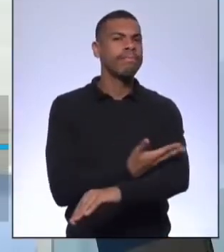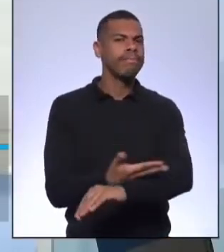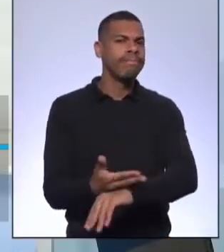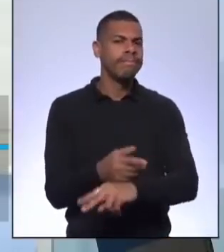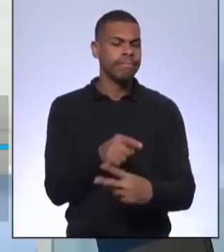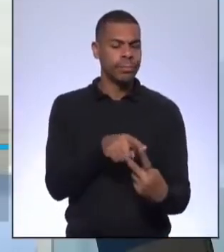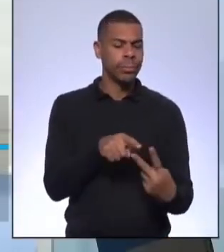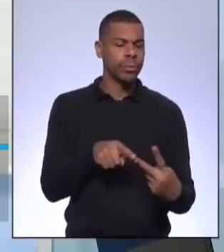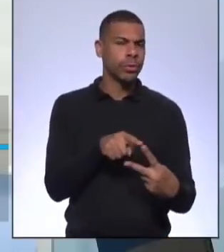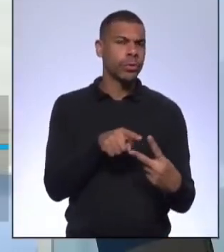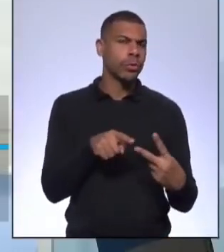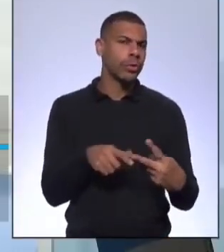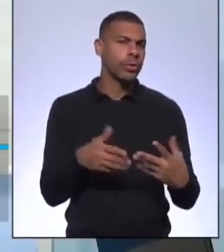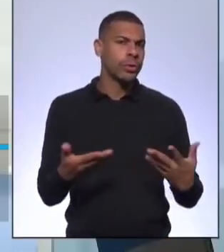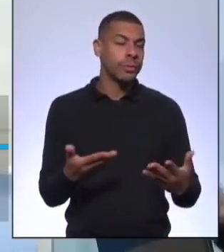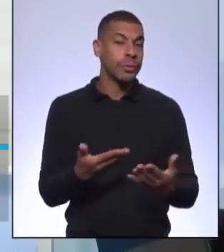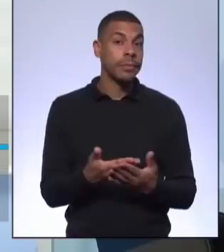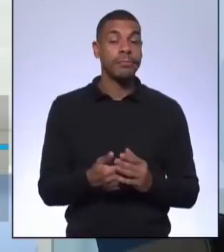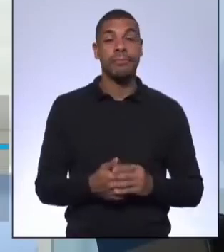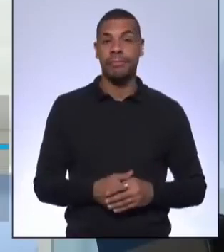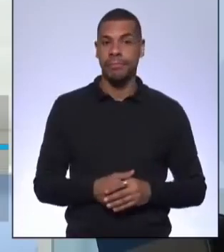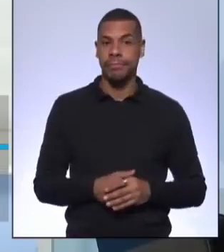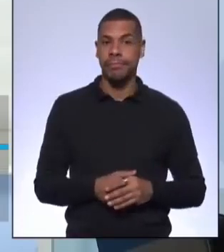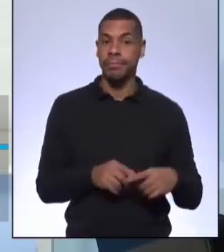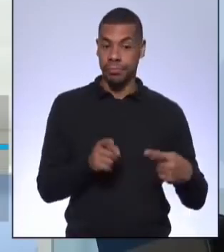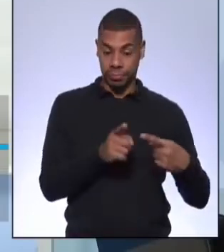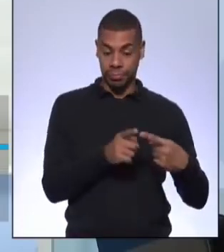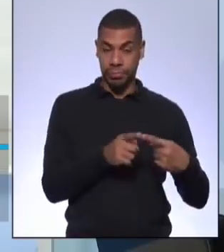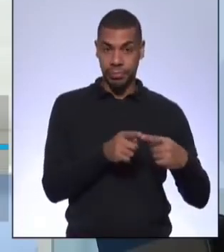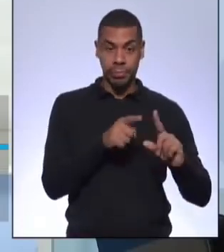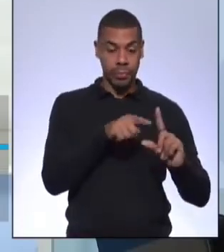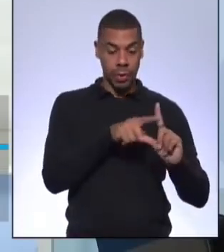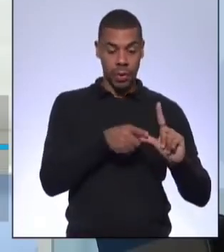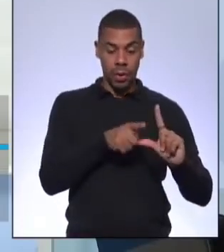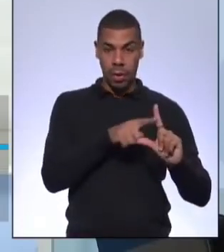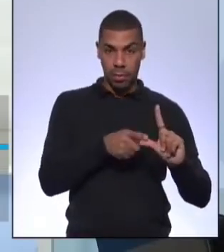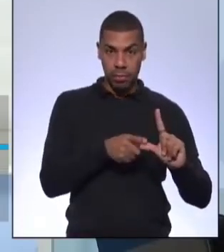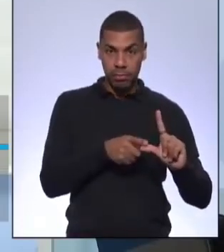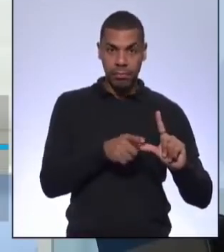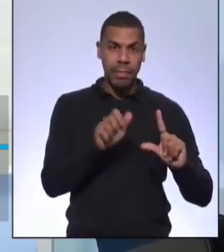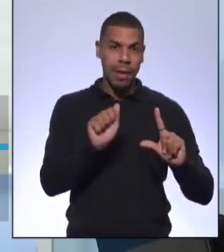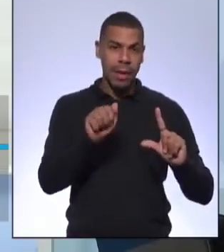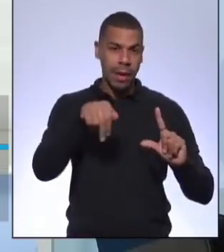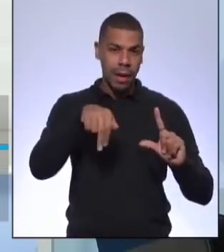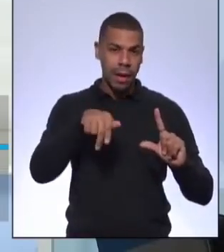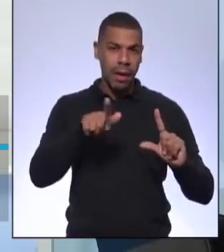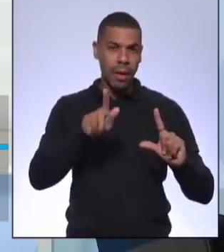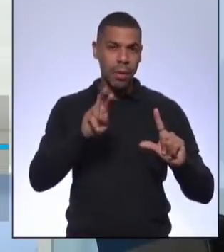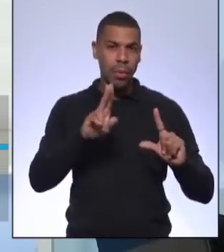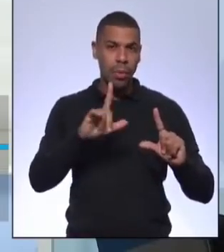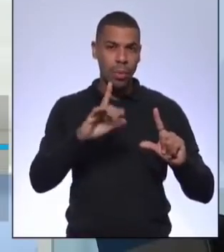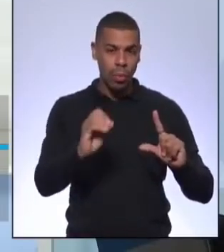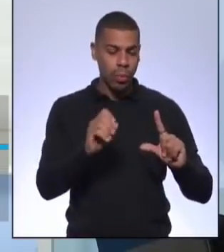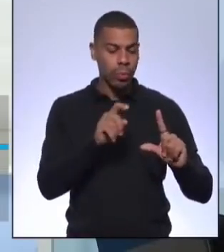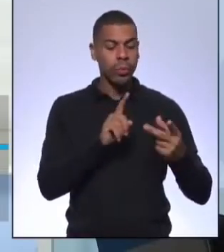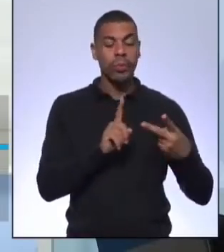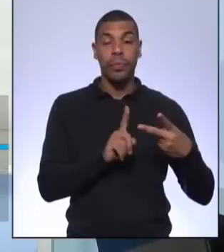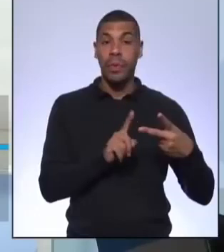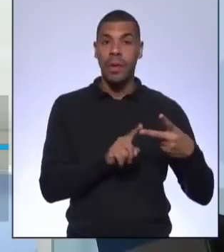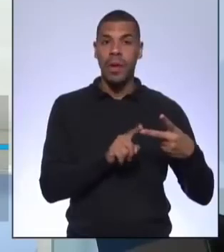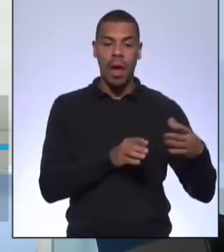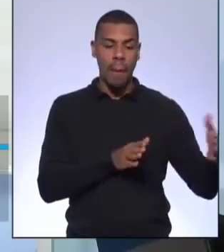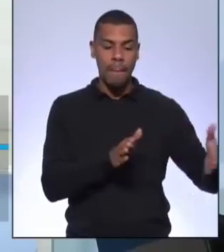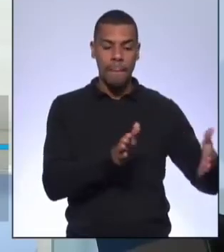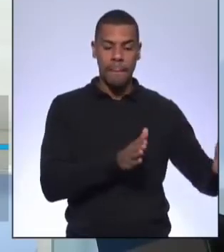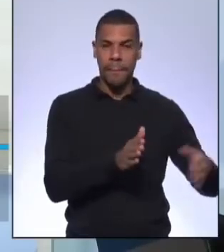2 polígonos são exatamente essa, a questão dos ângulos, e aí toda vez que uma pergunta desse tipo for feita, você tem que observar isso,